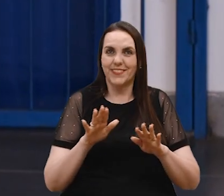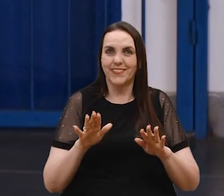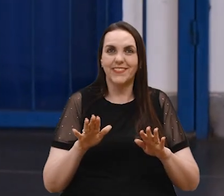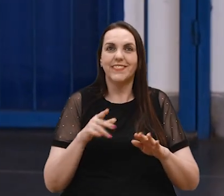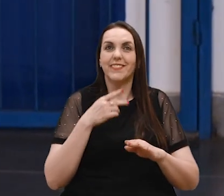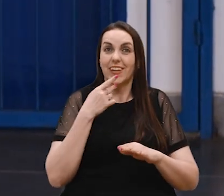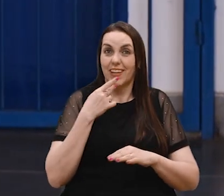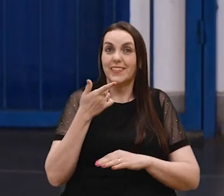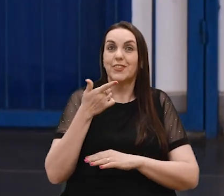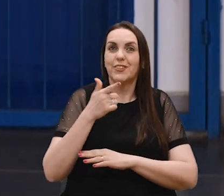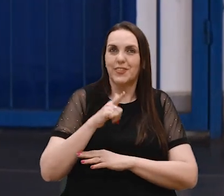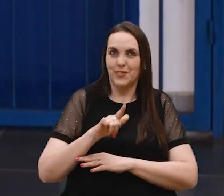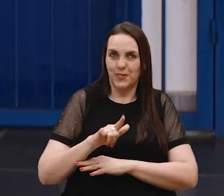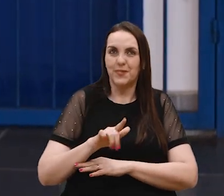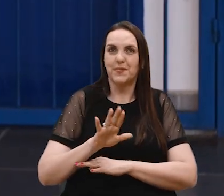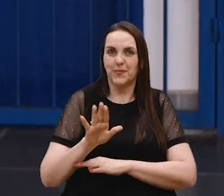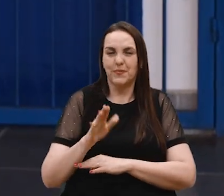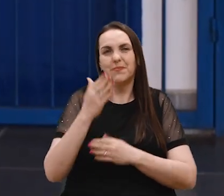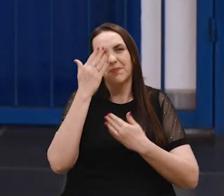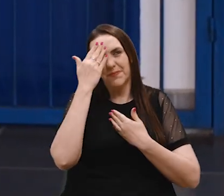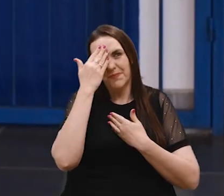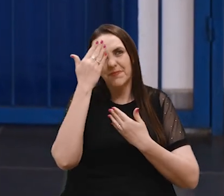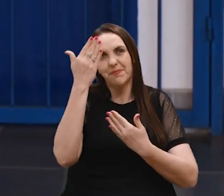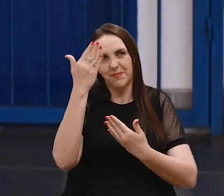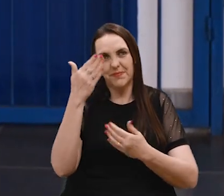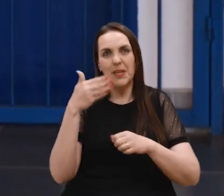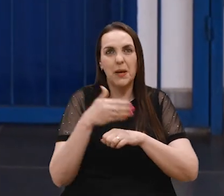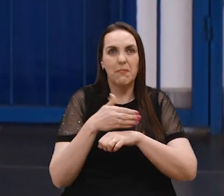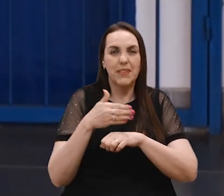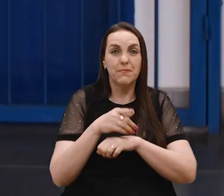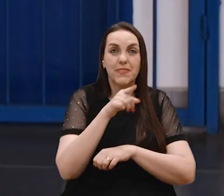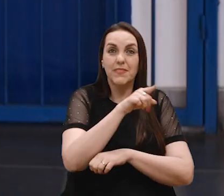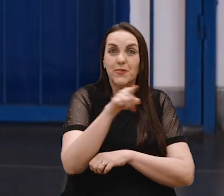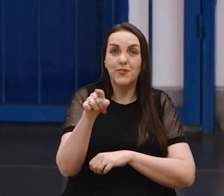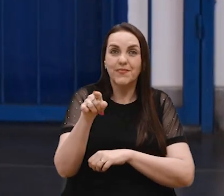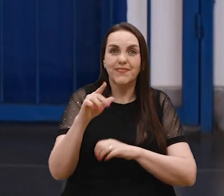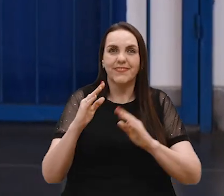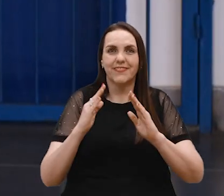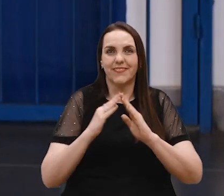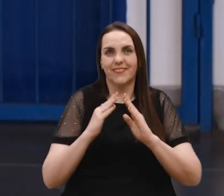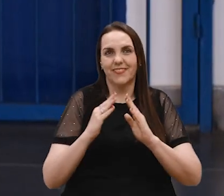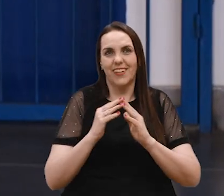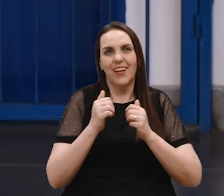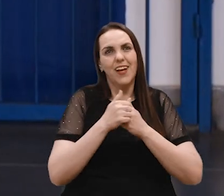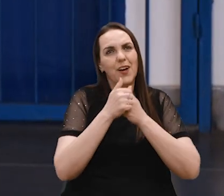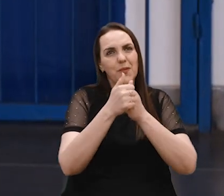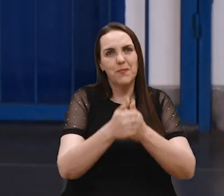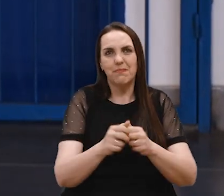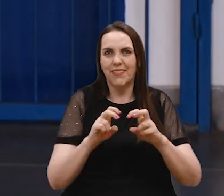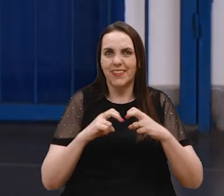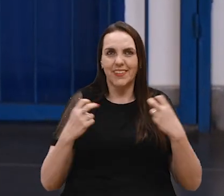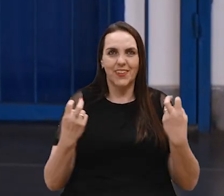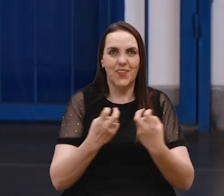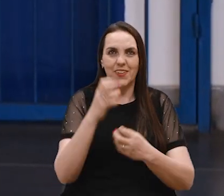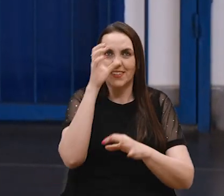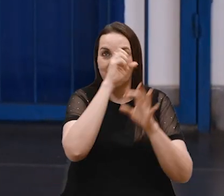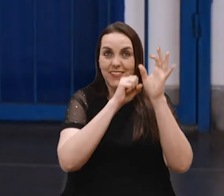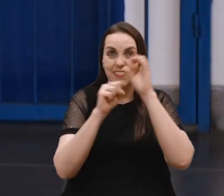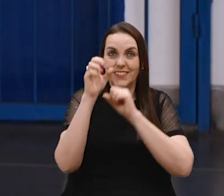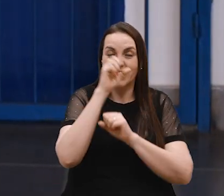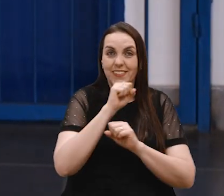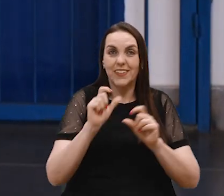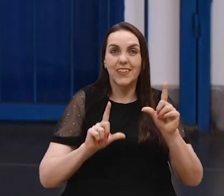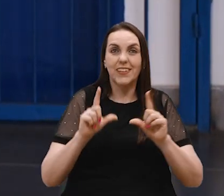Nem preciso repetir, né, que a gente agradece a participação de você que está em casa. Acompanhe a Roda de Saberes,